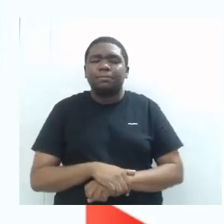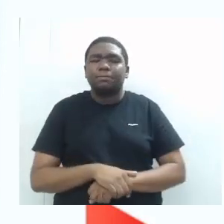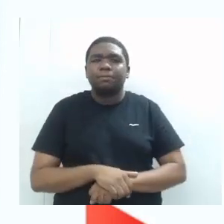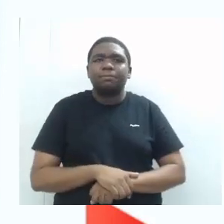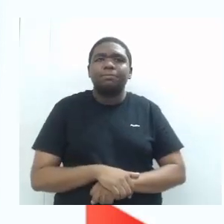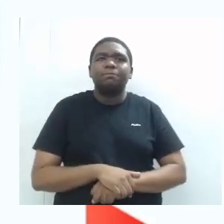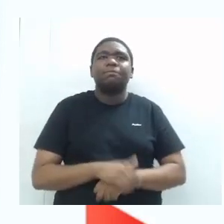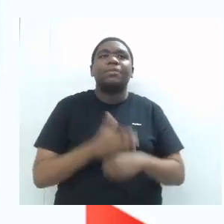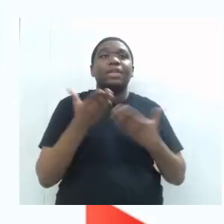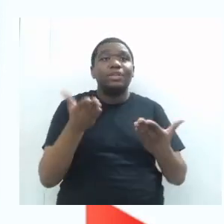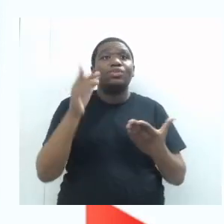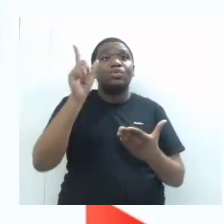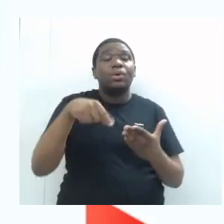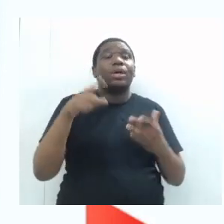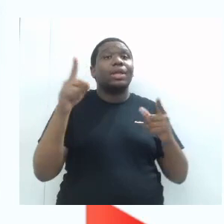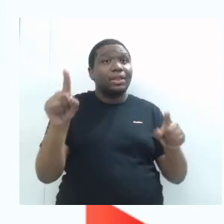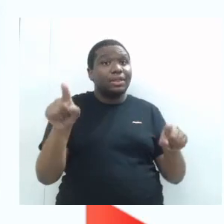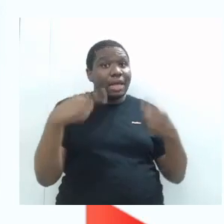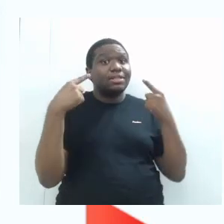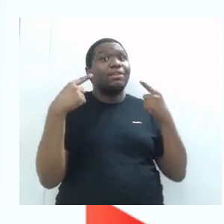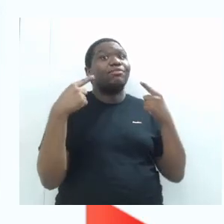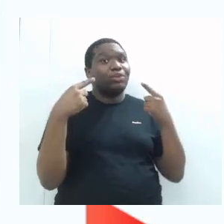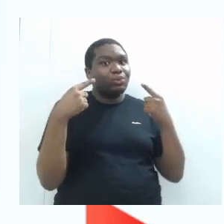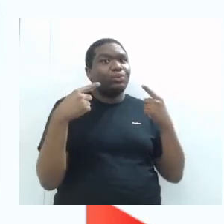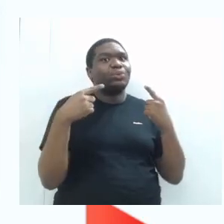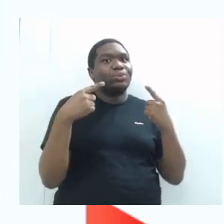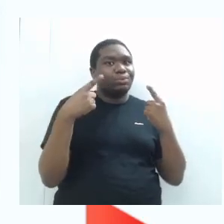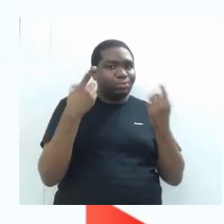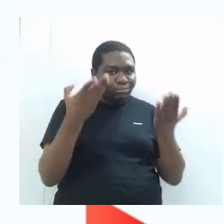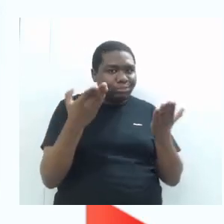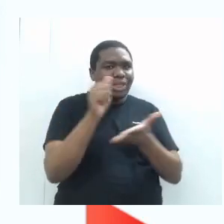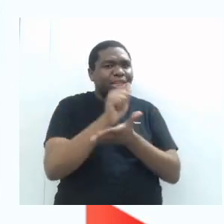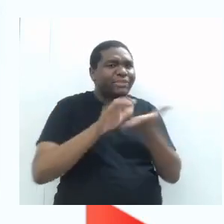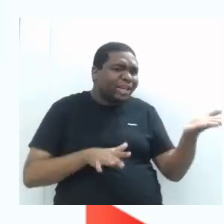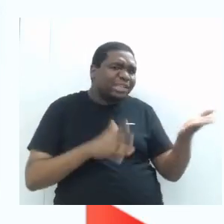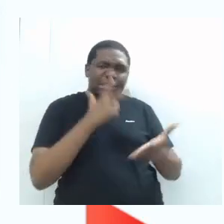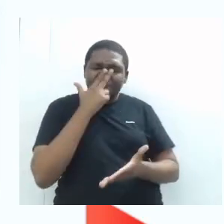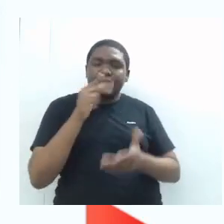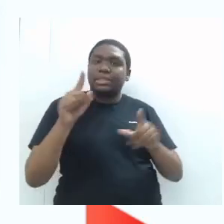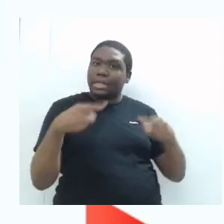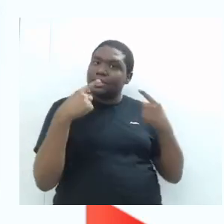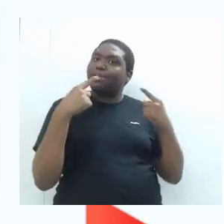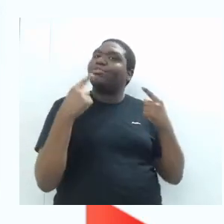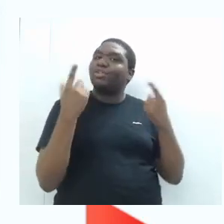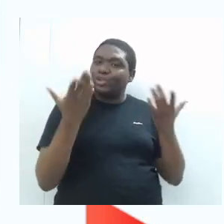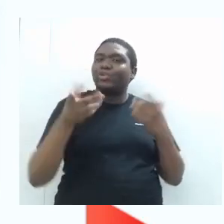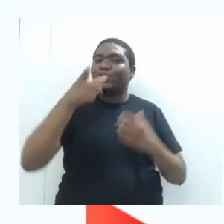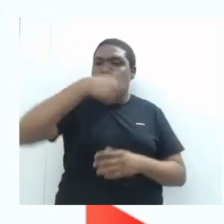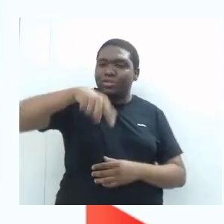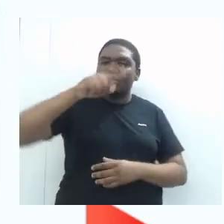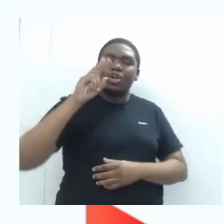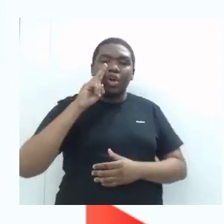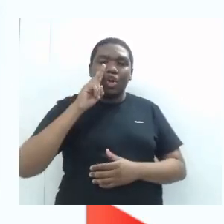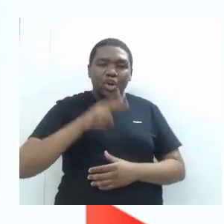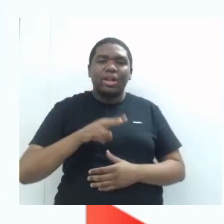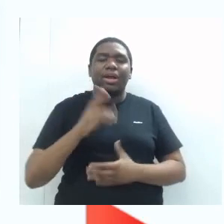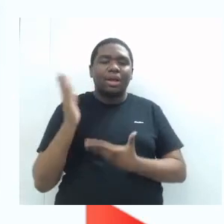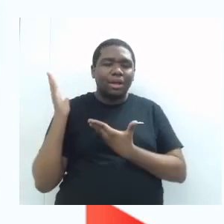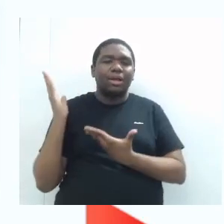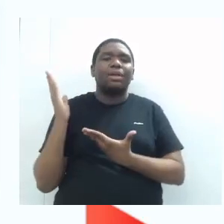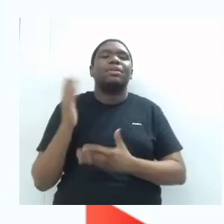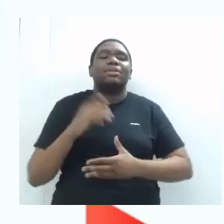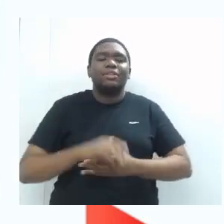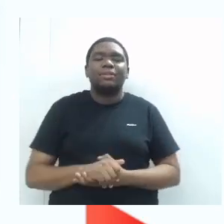aqui é um desafio. Gostaria que vocês olhassem para esse desafio. Veja só, o que eu